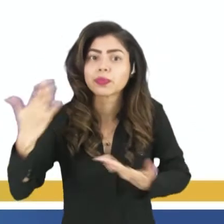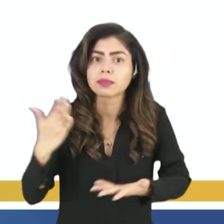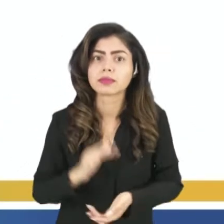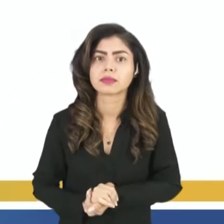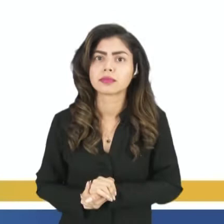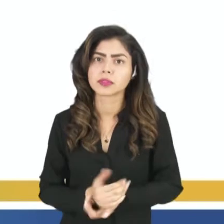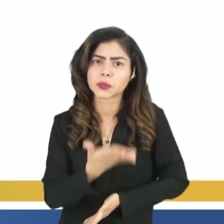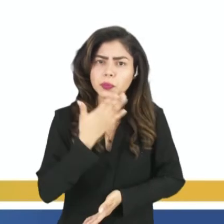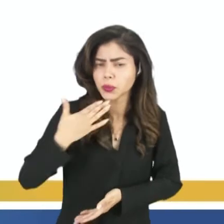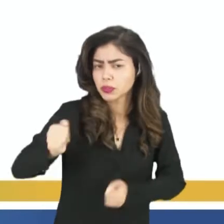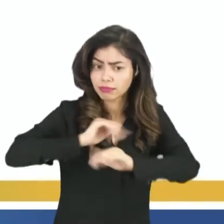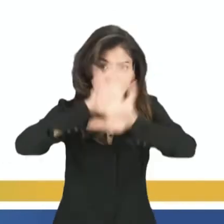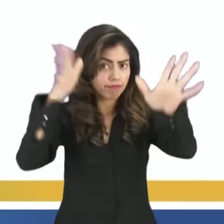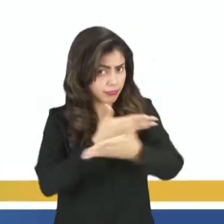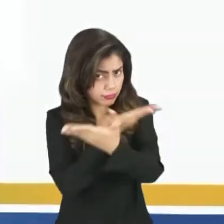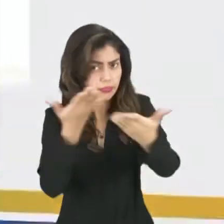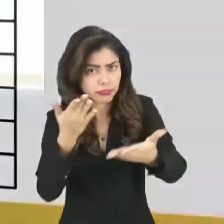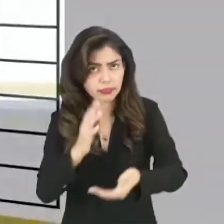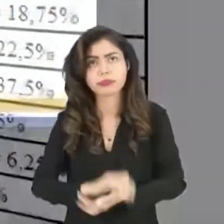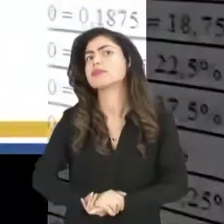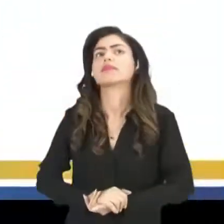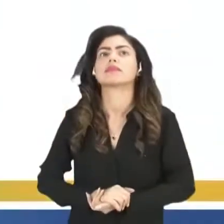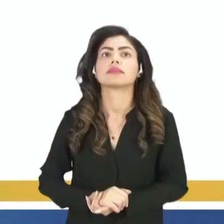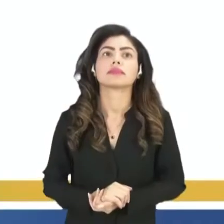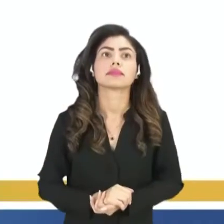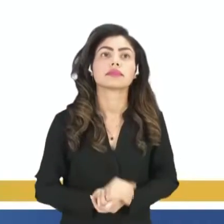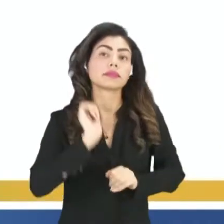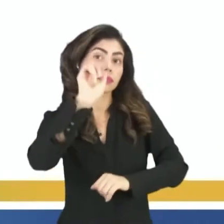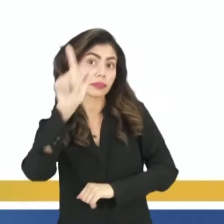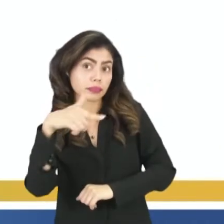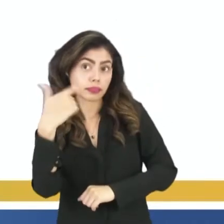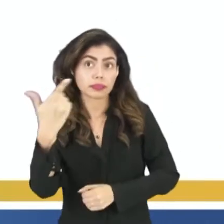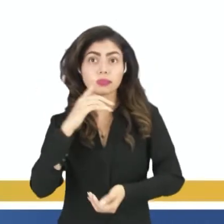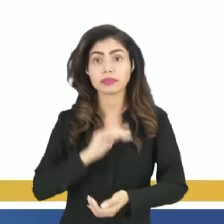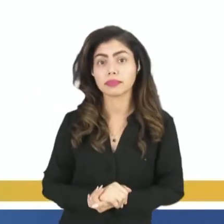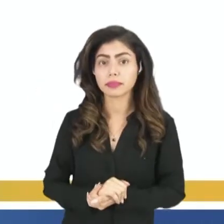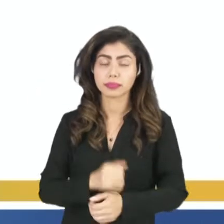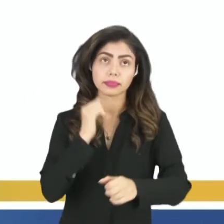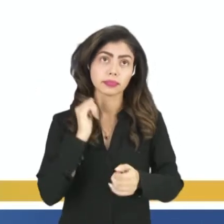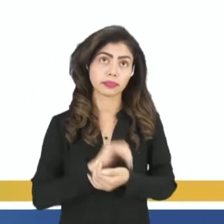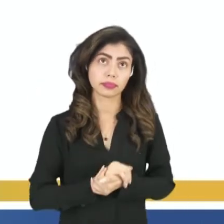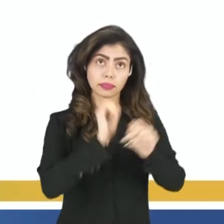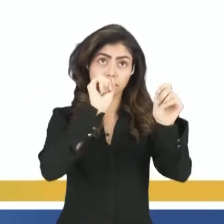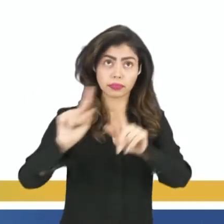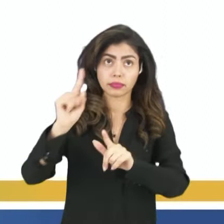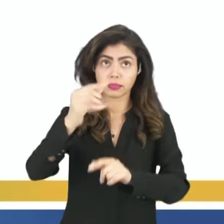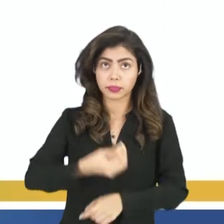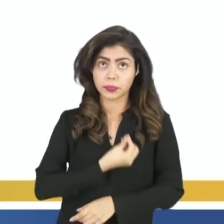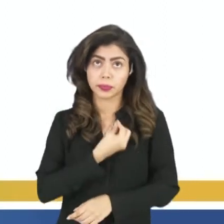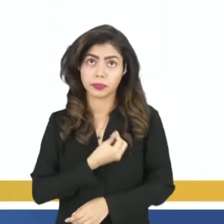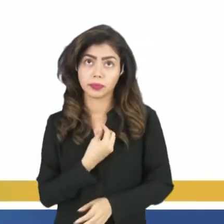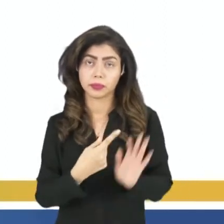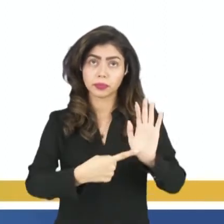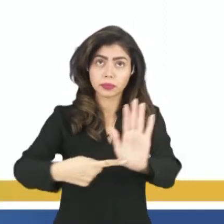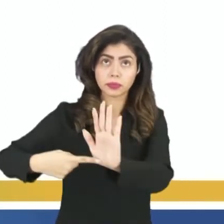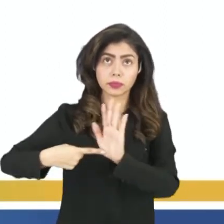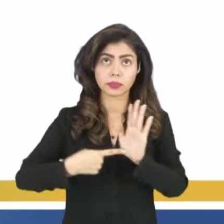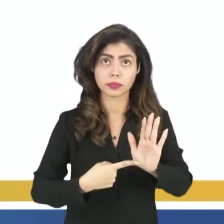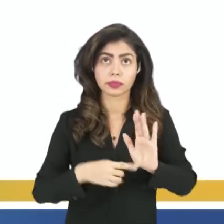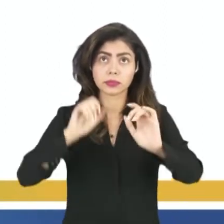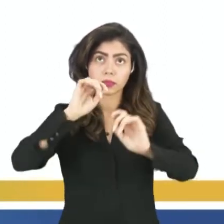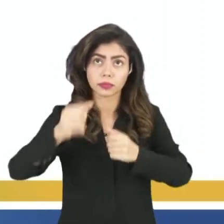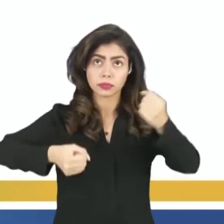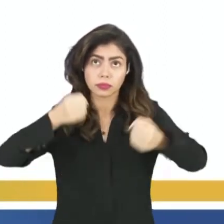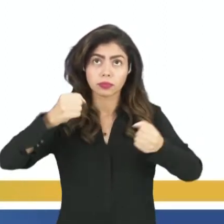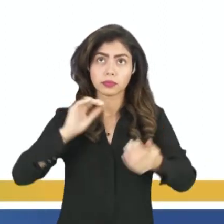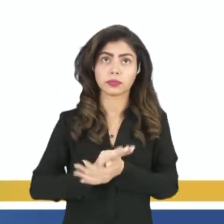deixar até um pouco mais claro para você. Na próxima situação, ele fala que as pessoas presentes em um evento automobilístico